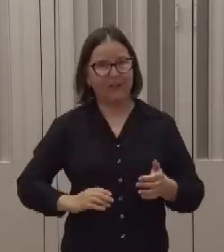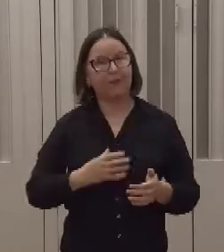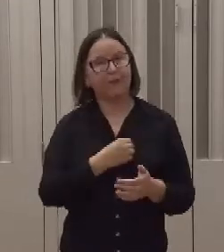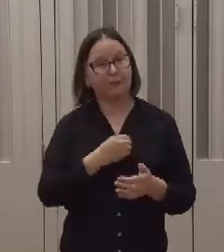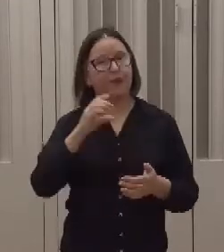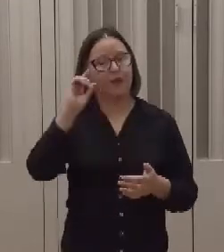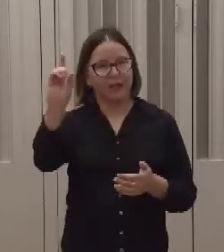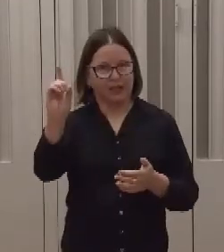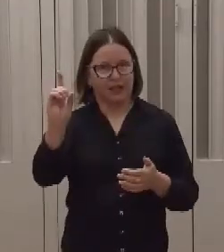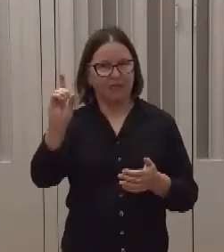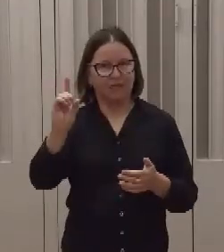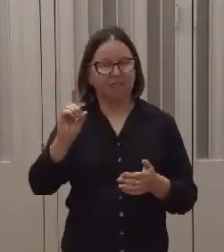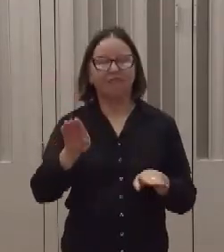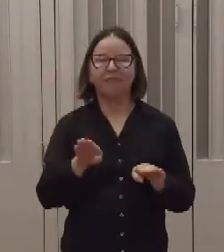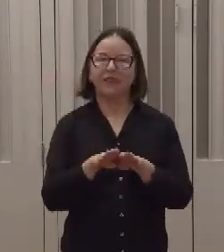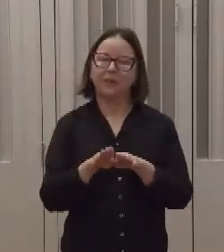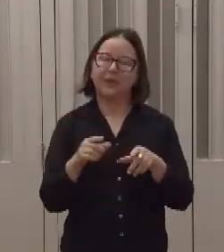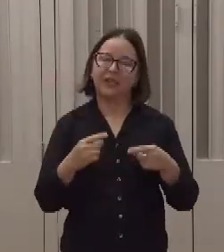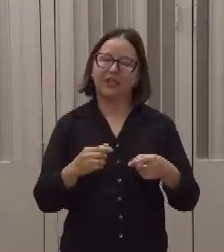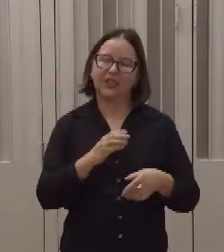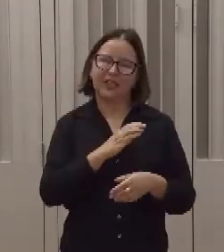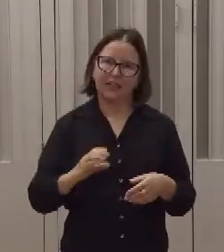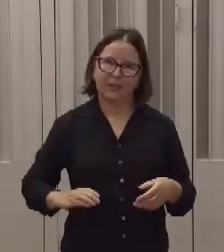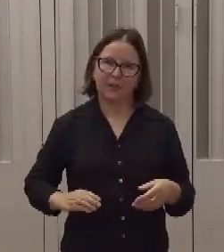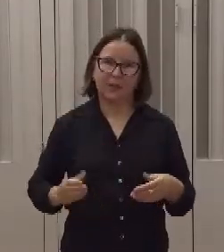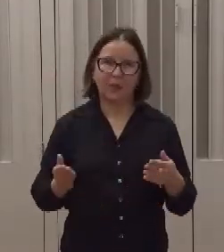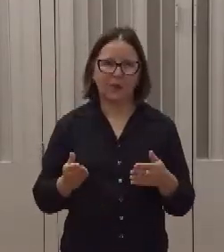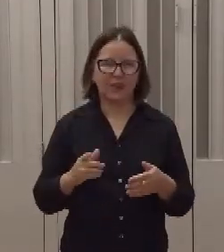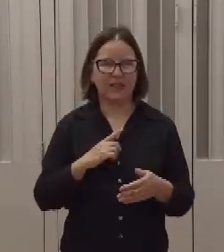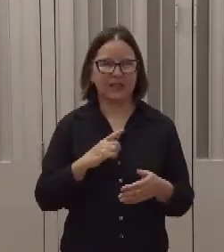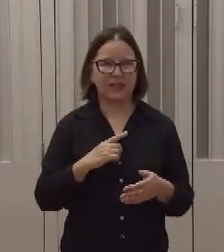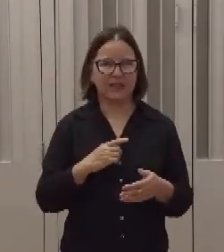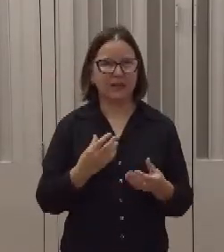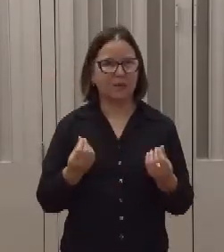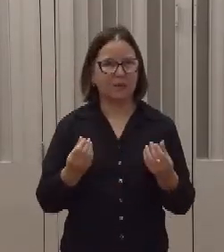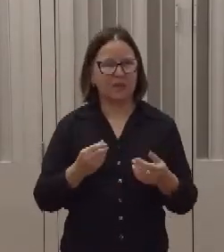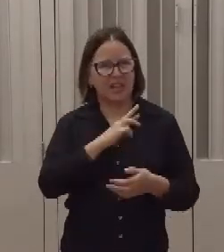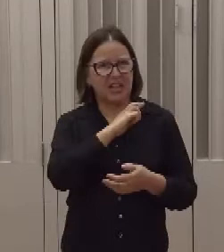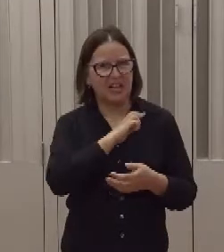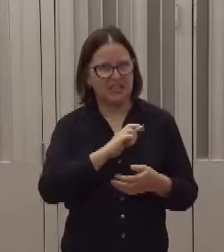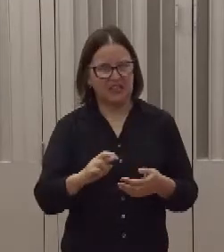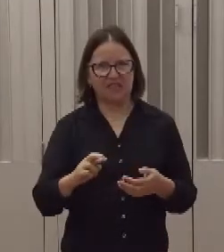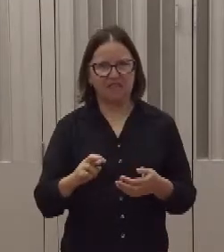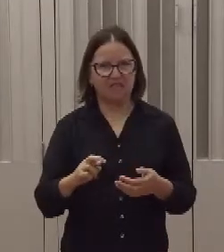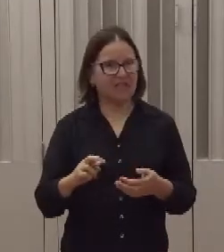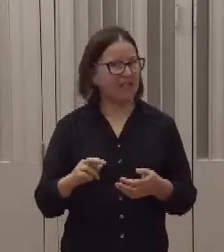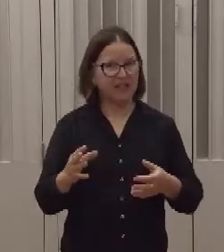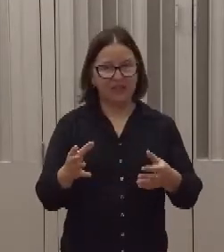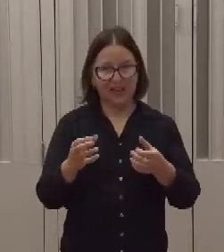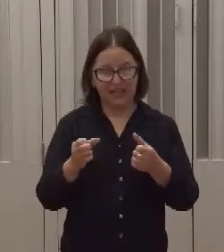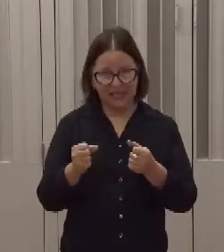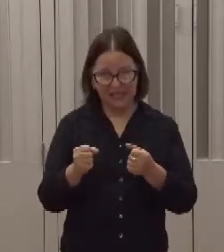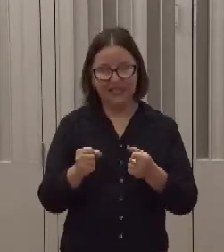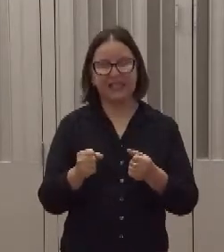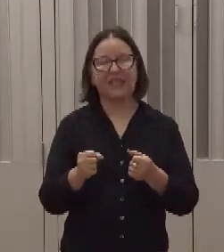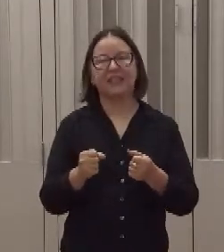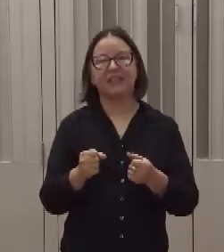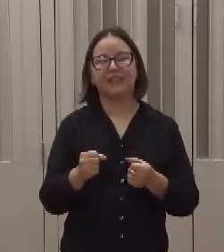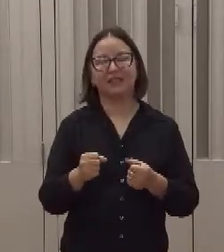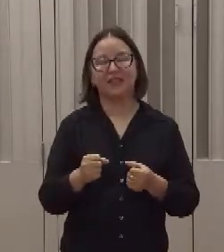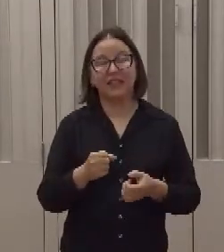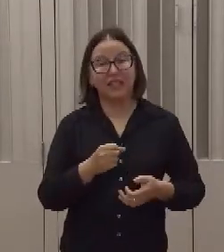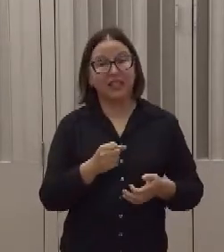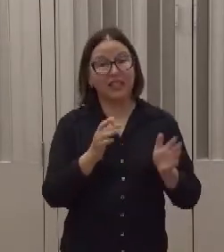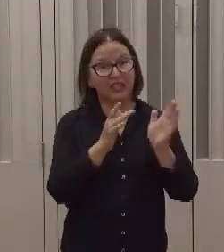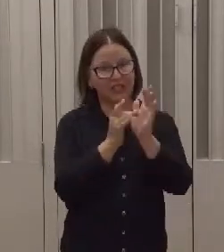N religiões, N seitas, crenças que negam que o Filho de Deus possa ter realmente andado entre